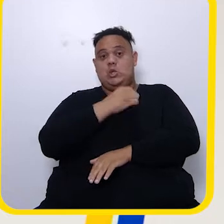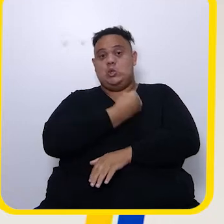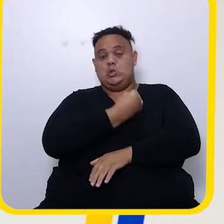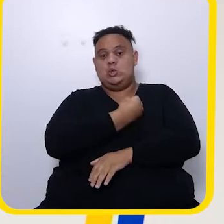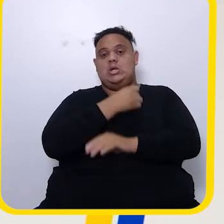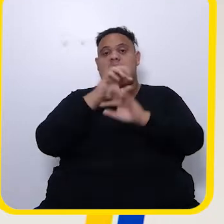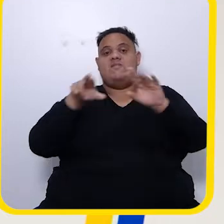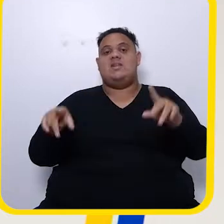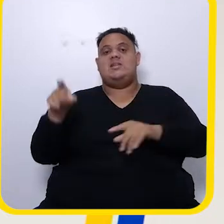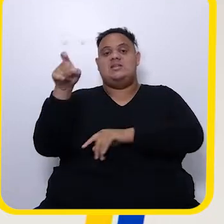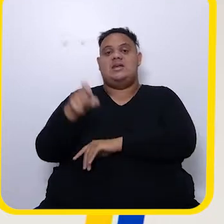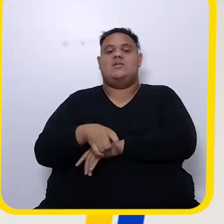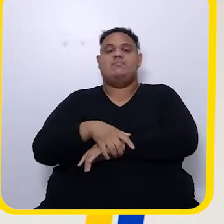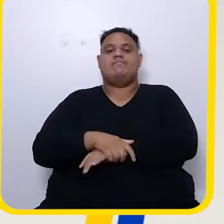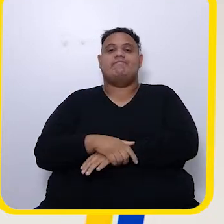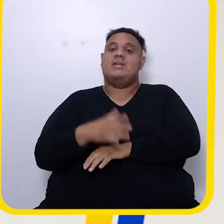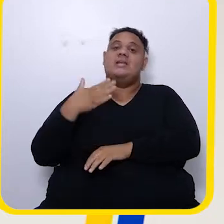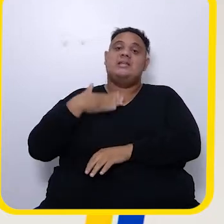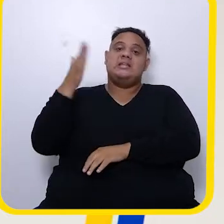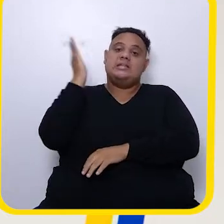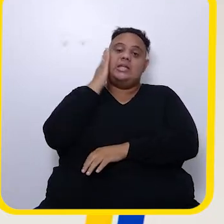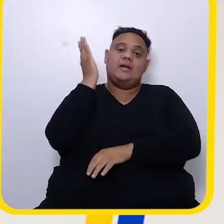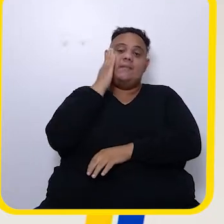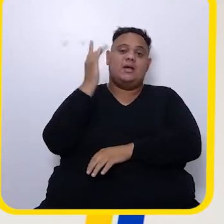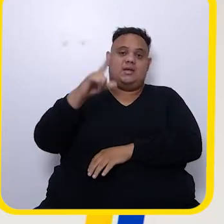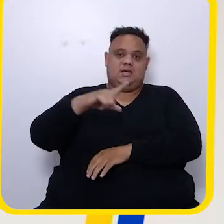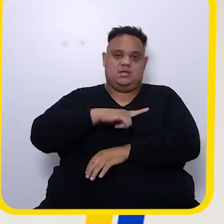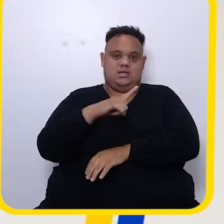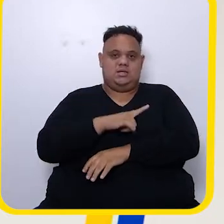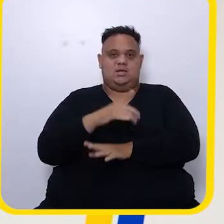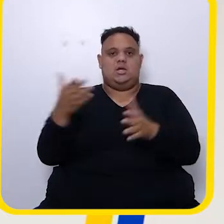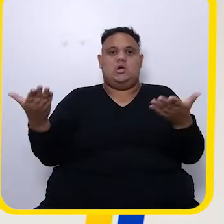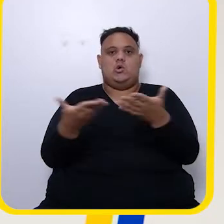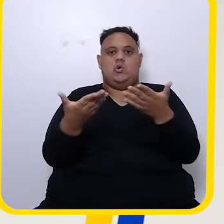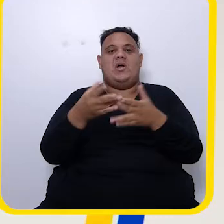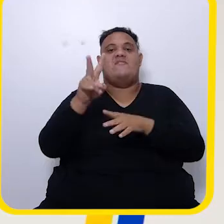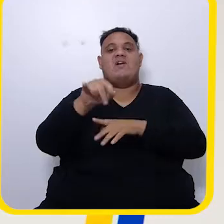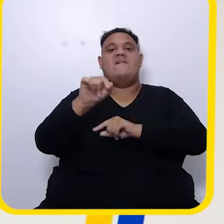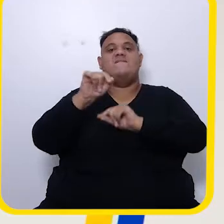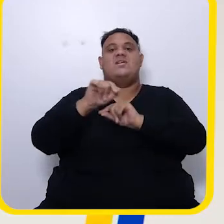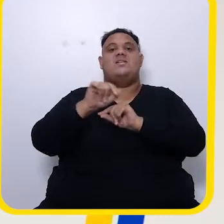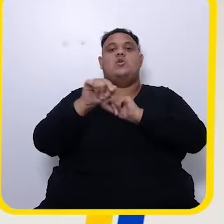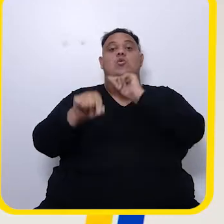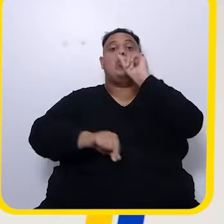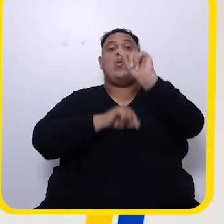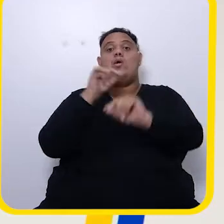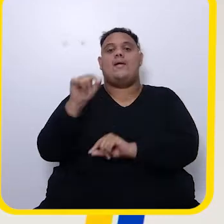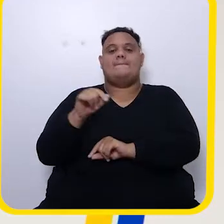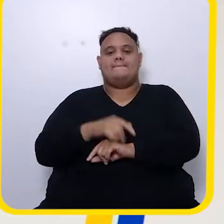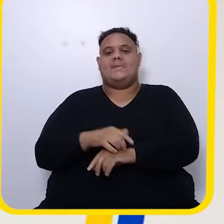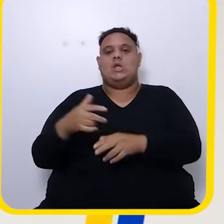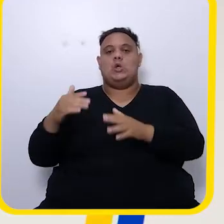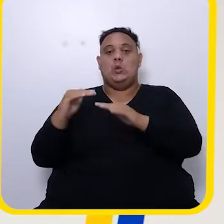de 0. Sabendo as condições de existência, agora a gente vai fazer o quê? Nós